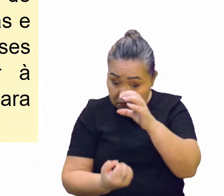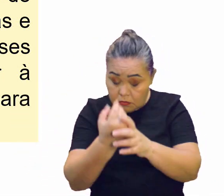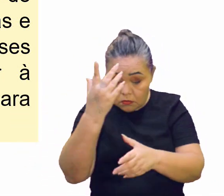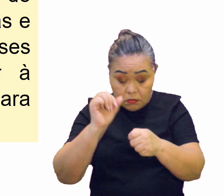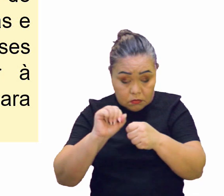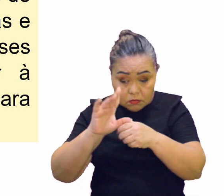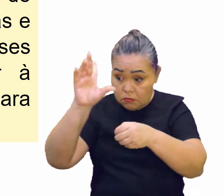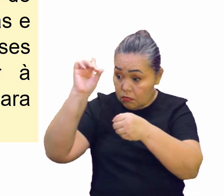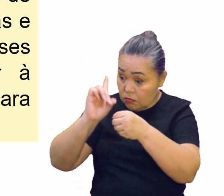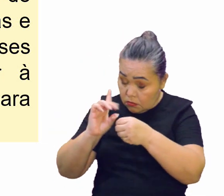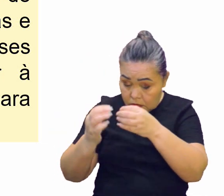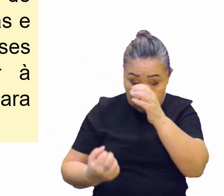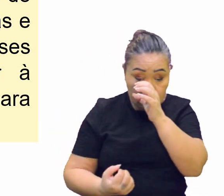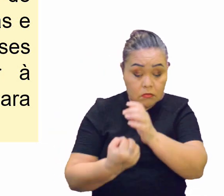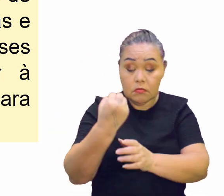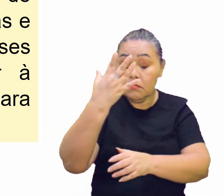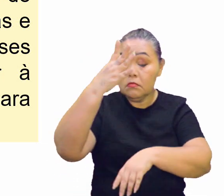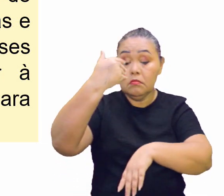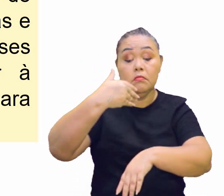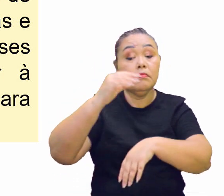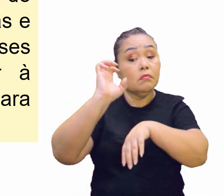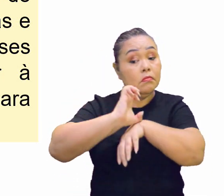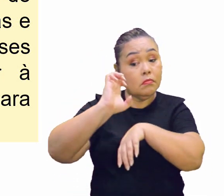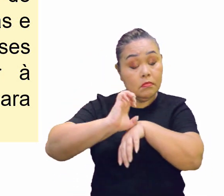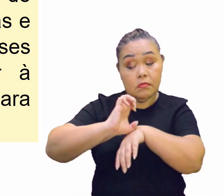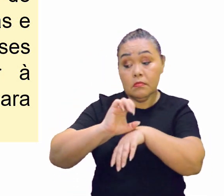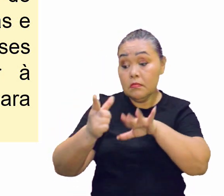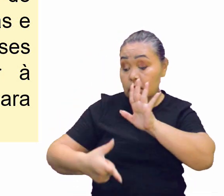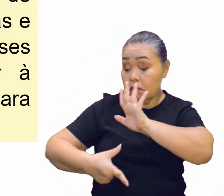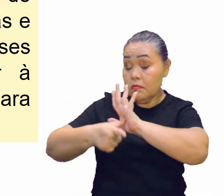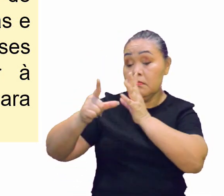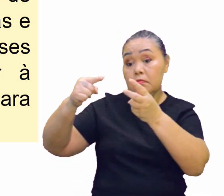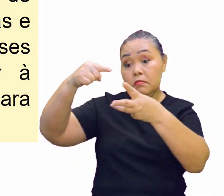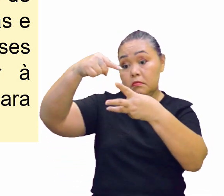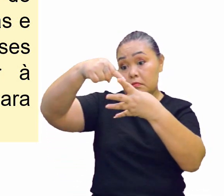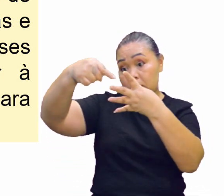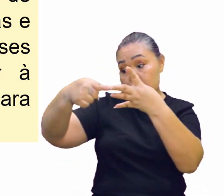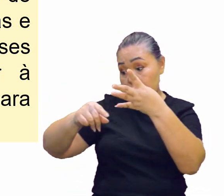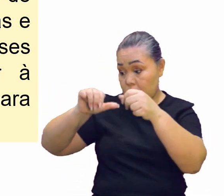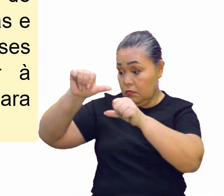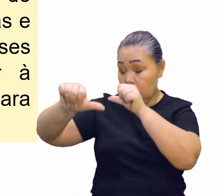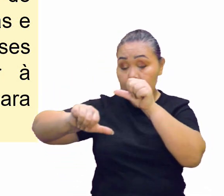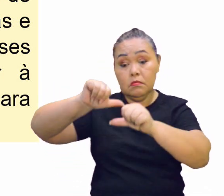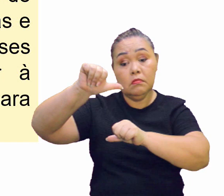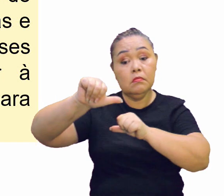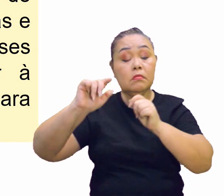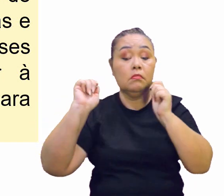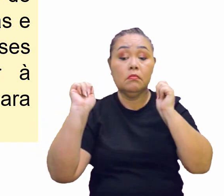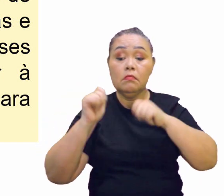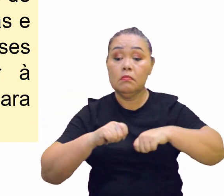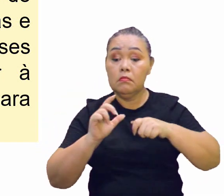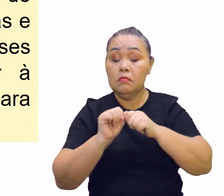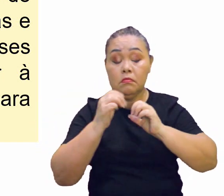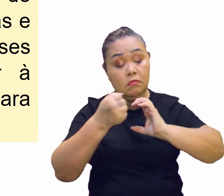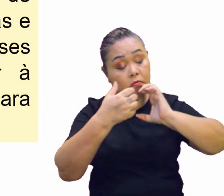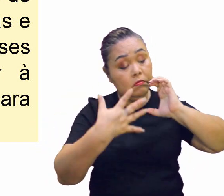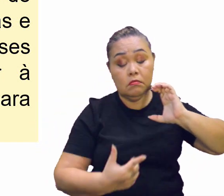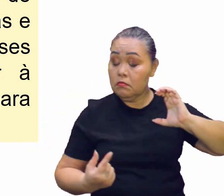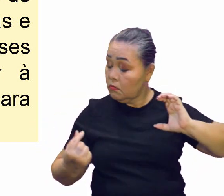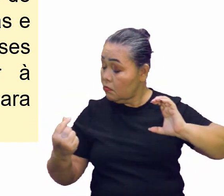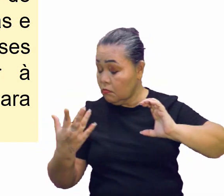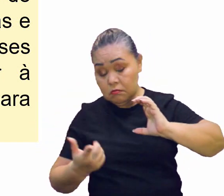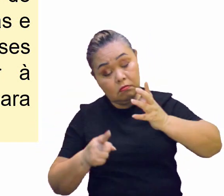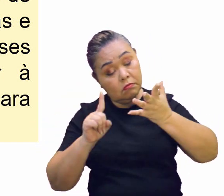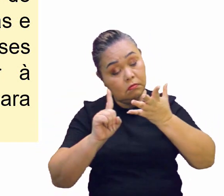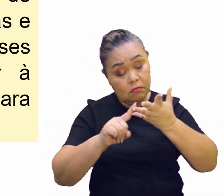um distrito ou um estado, é necessário ter essas mudanças, que podem ser pelo aspecto econômico,